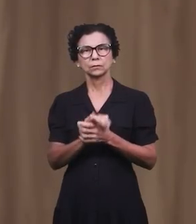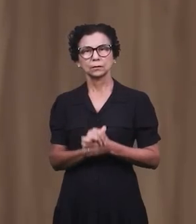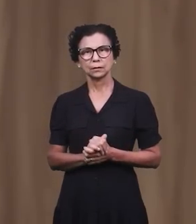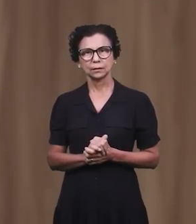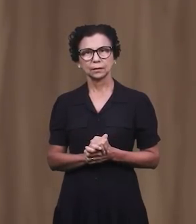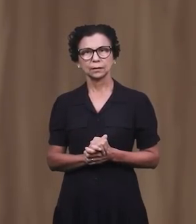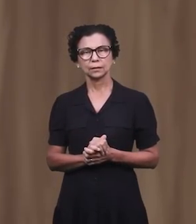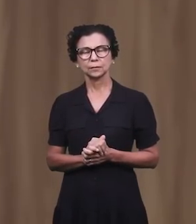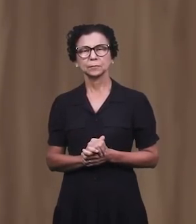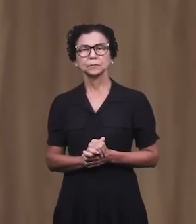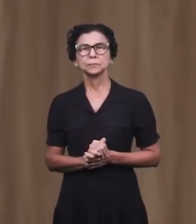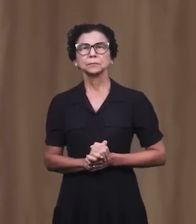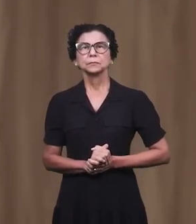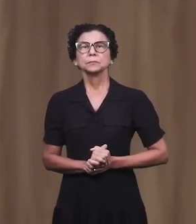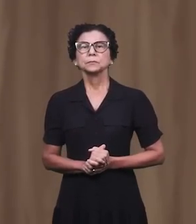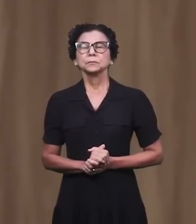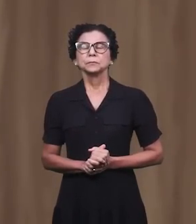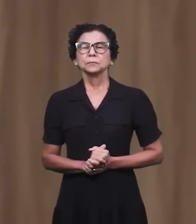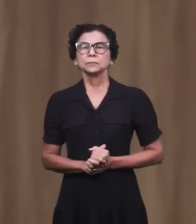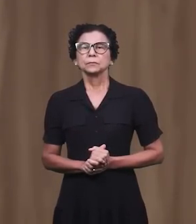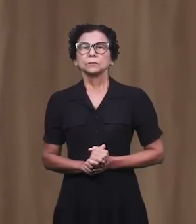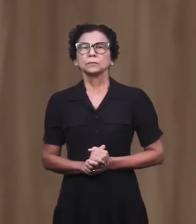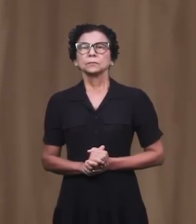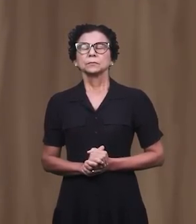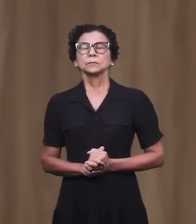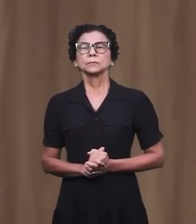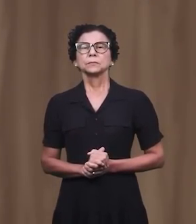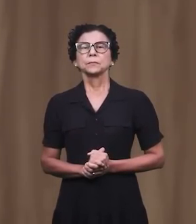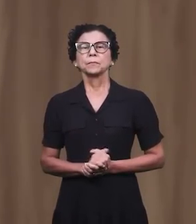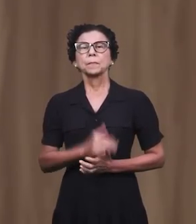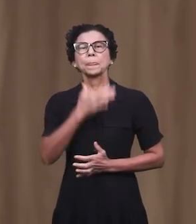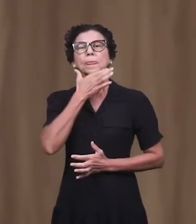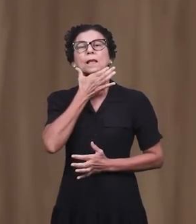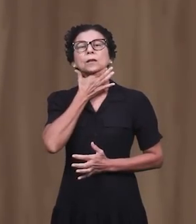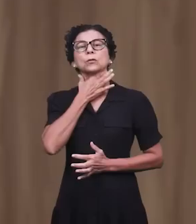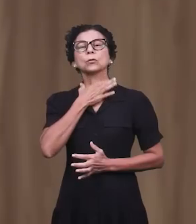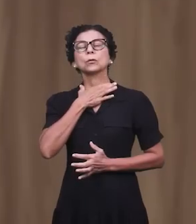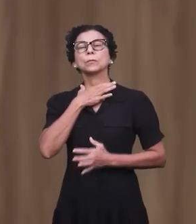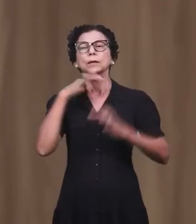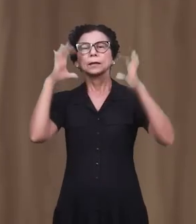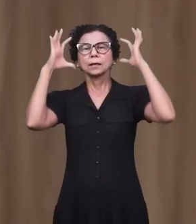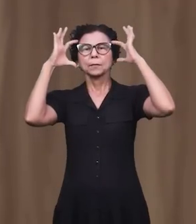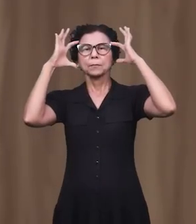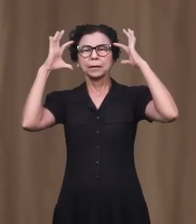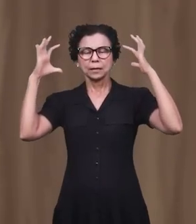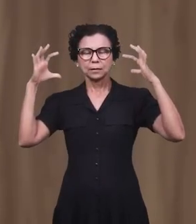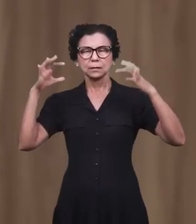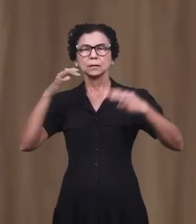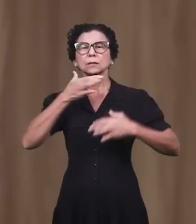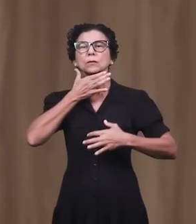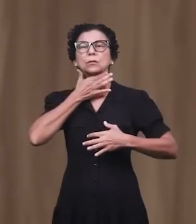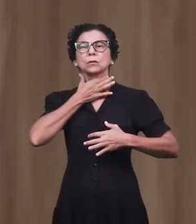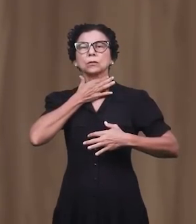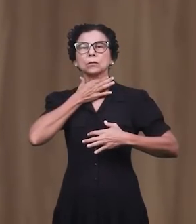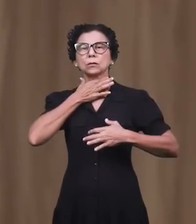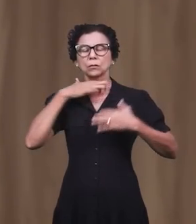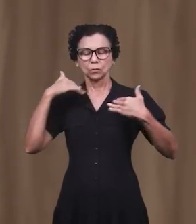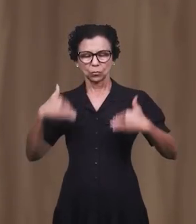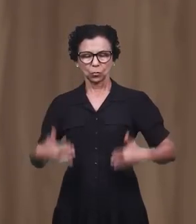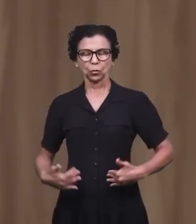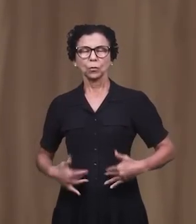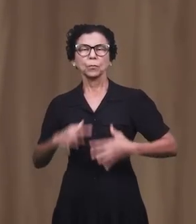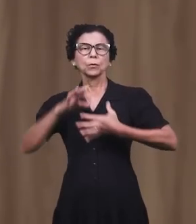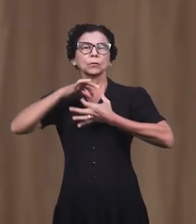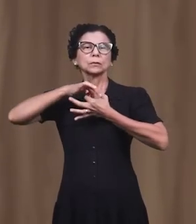isso profeticamente. E quando tem a comunhão, o corpo com o governo, que é o Senhor, ele